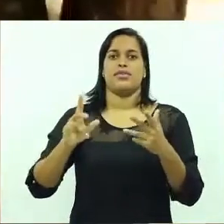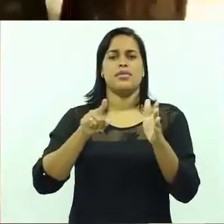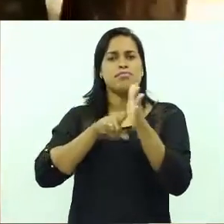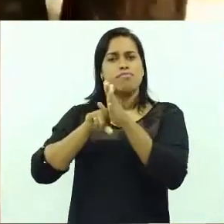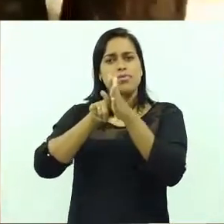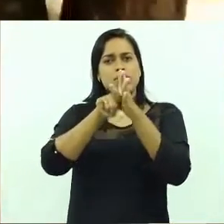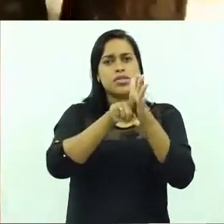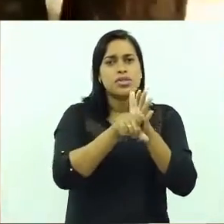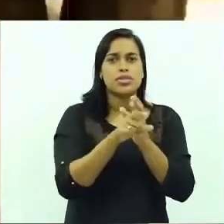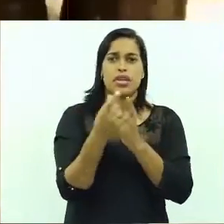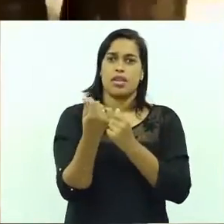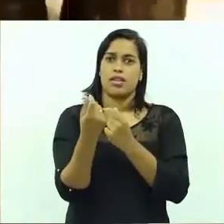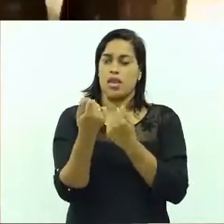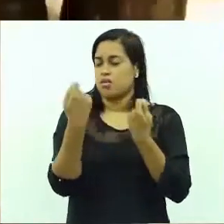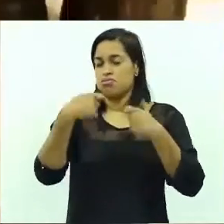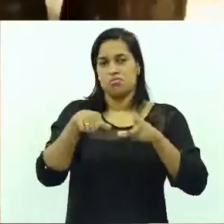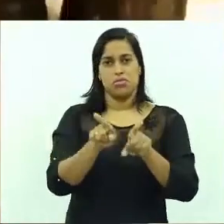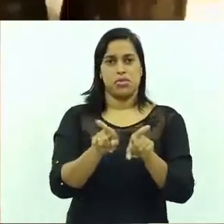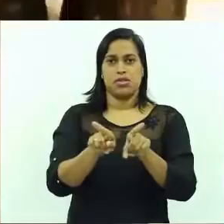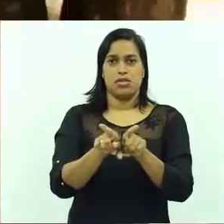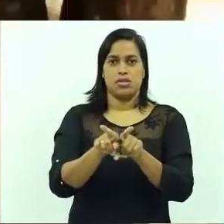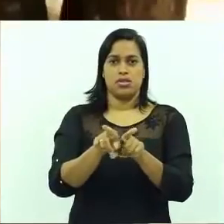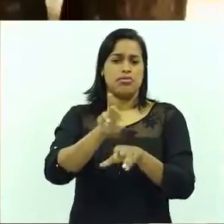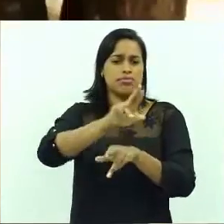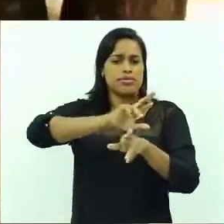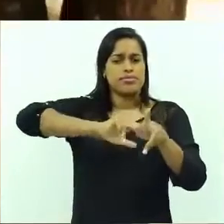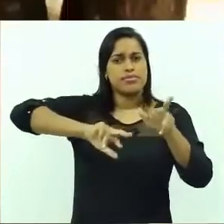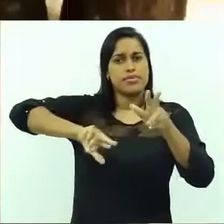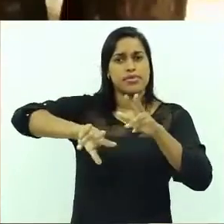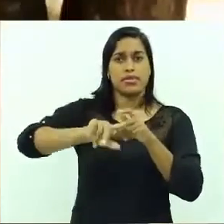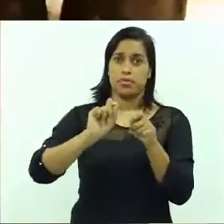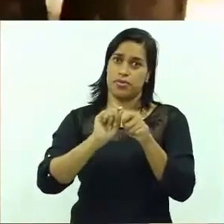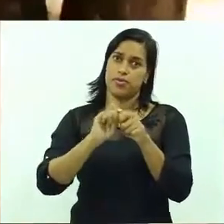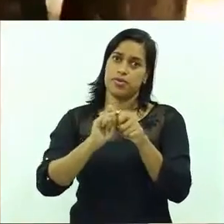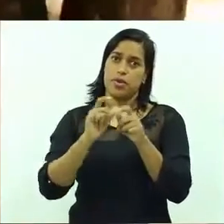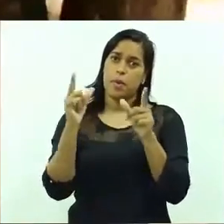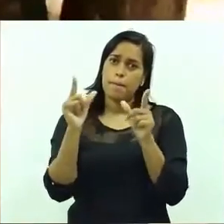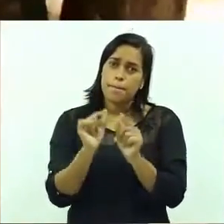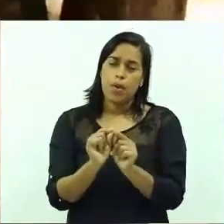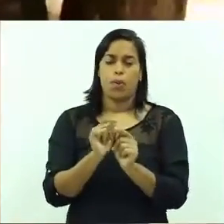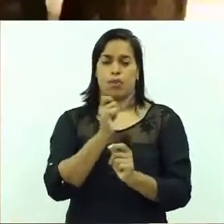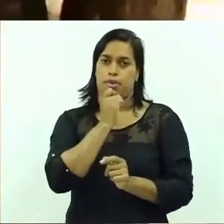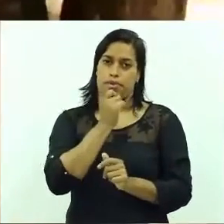precisar de dinheiro e pode não precisar. Muita coisa dá para fazer com muito pouco.